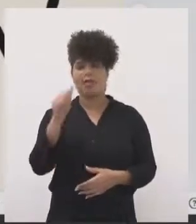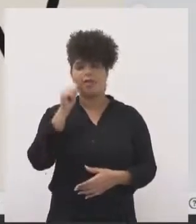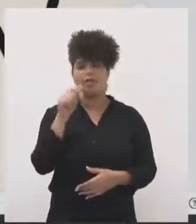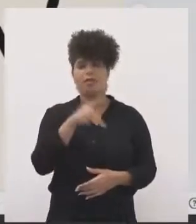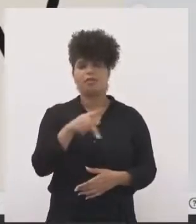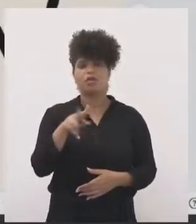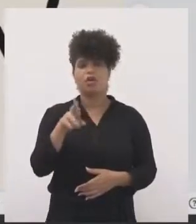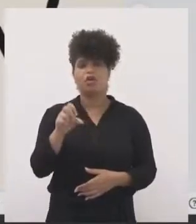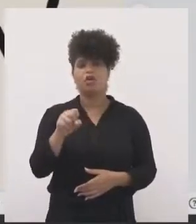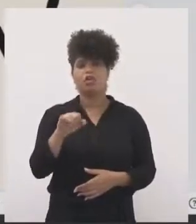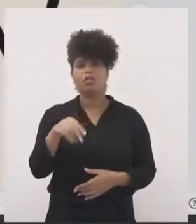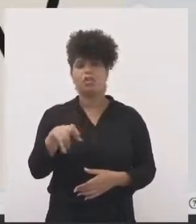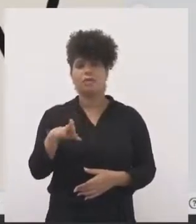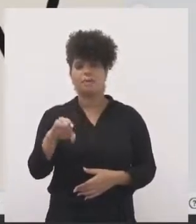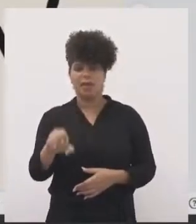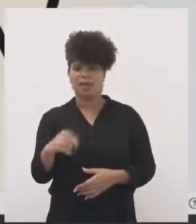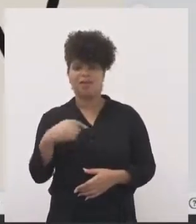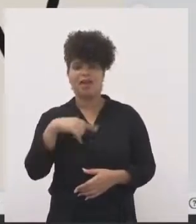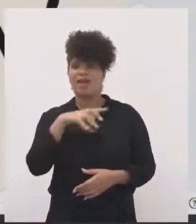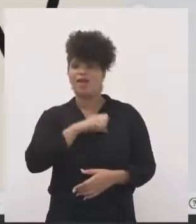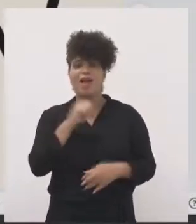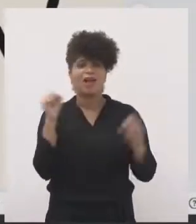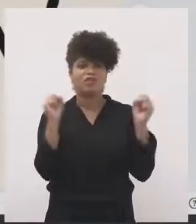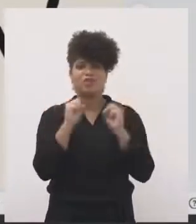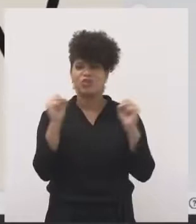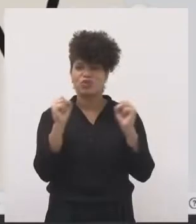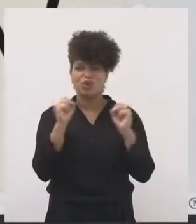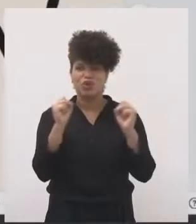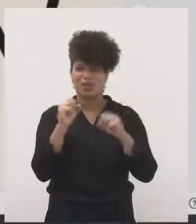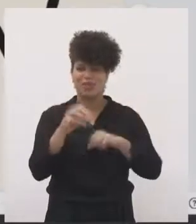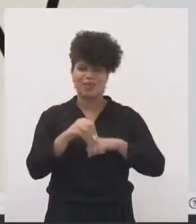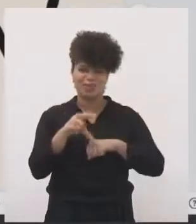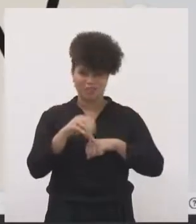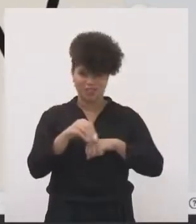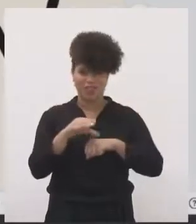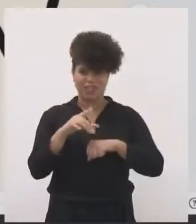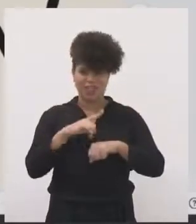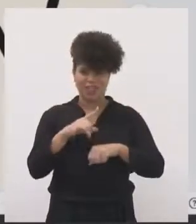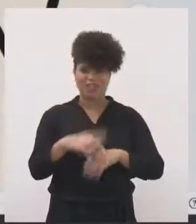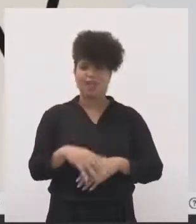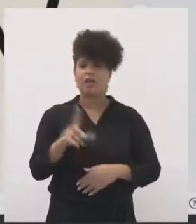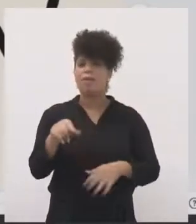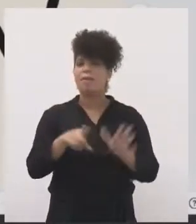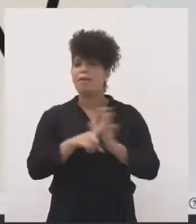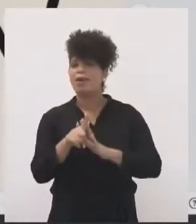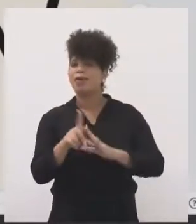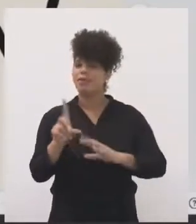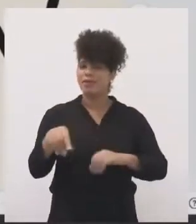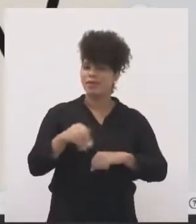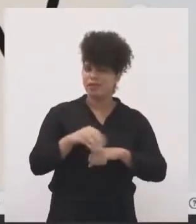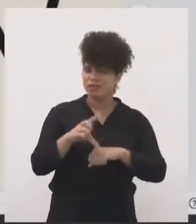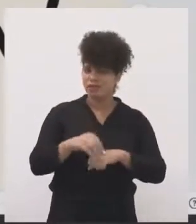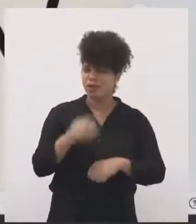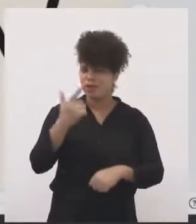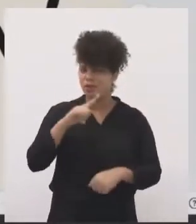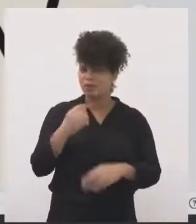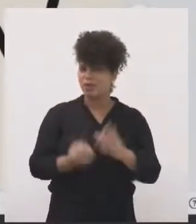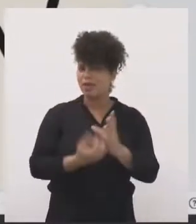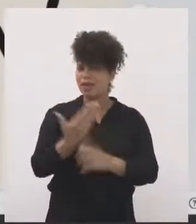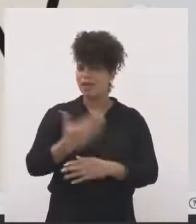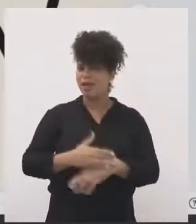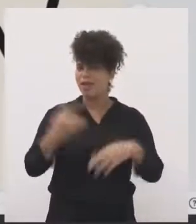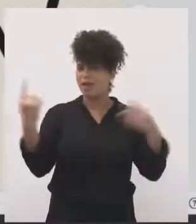colocou assim, que eu adorei, na verdade, uma dica, né? É uma pergunta em forma de dica. Será que eu consigo criar uma